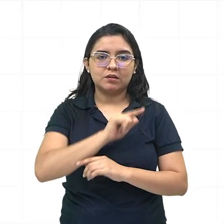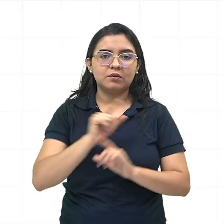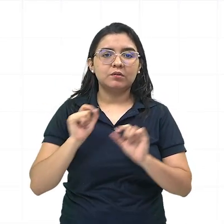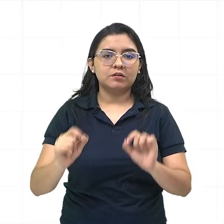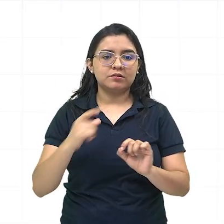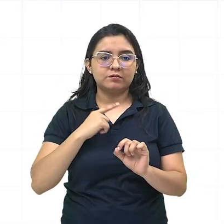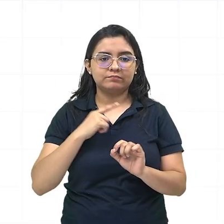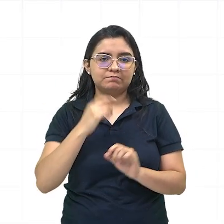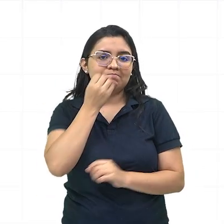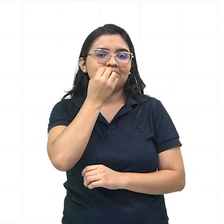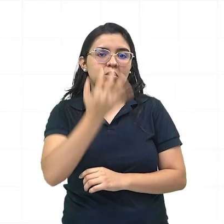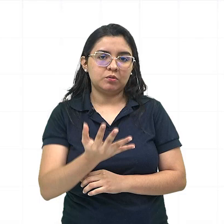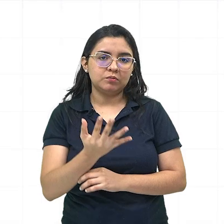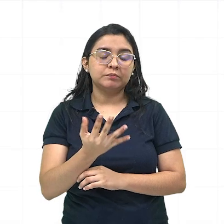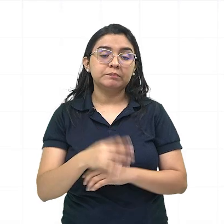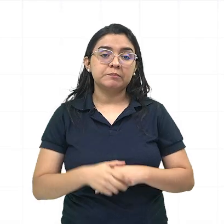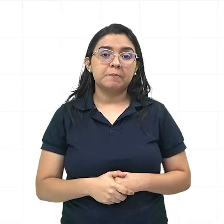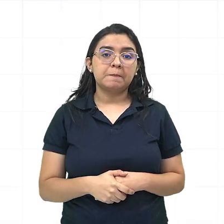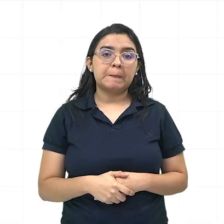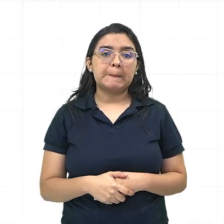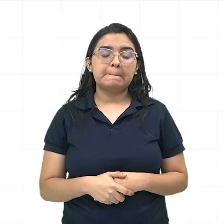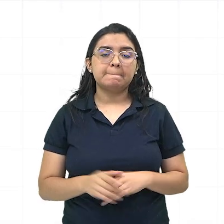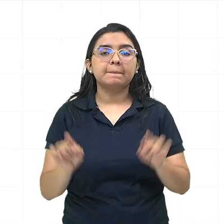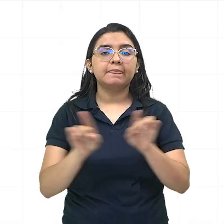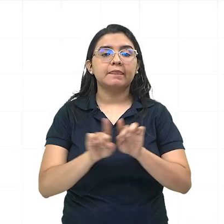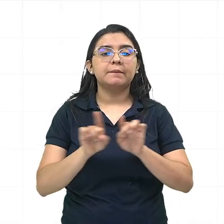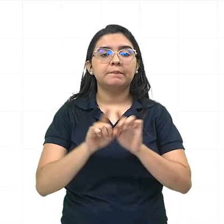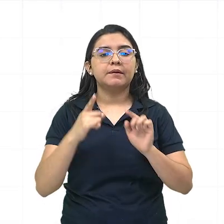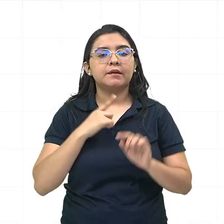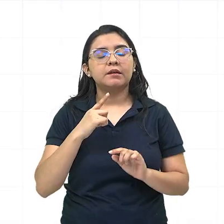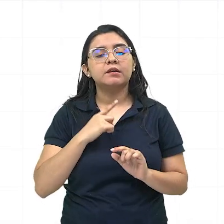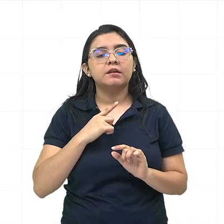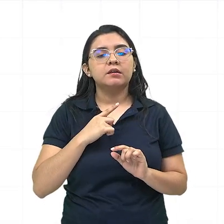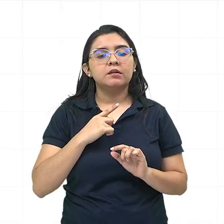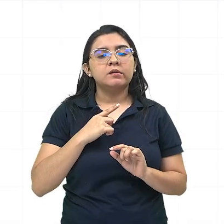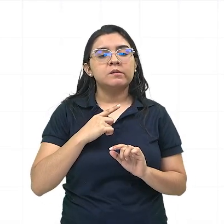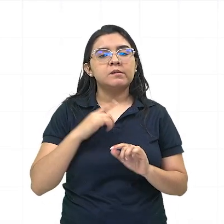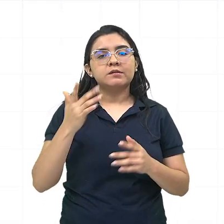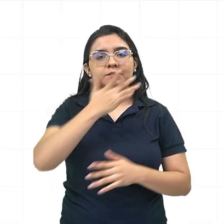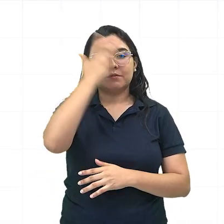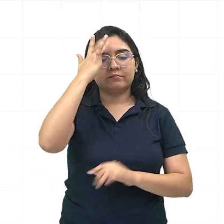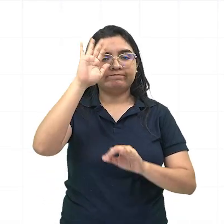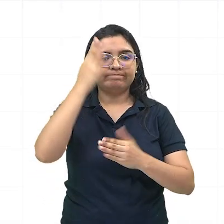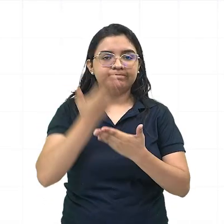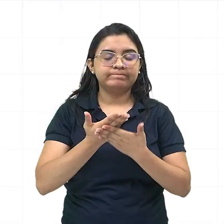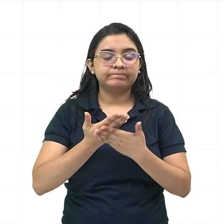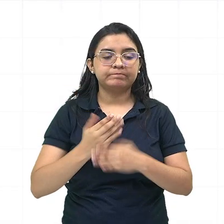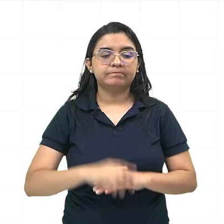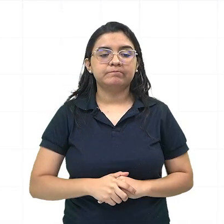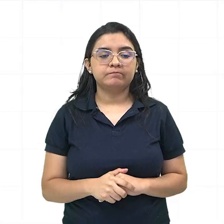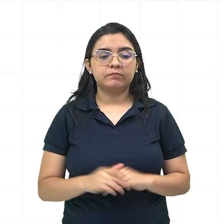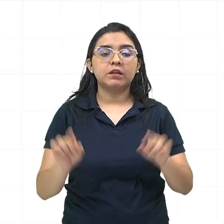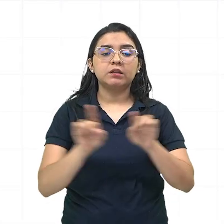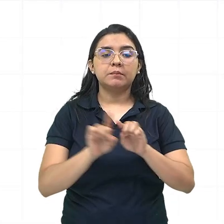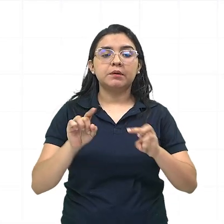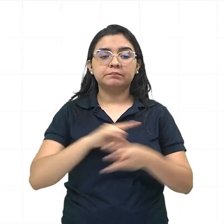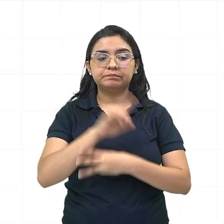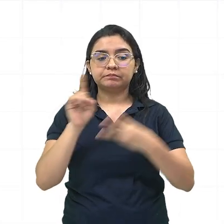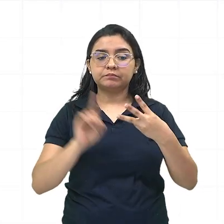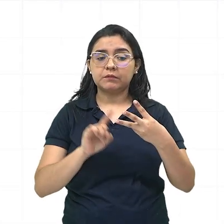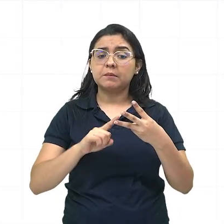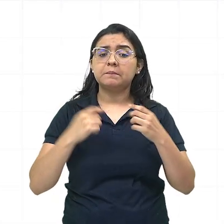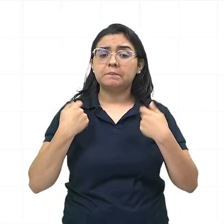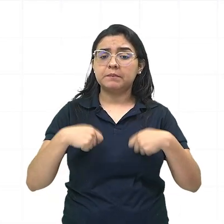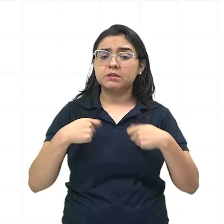ser autêntica, vai ter, de certa forma, uma validade diante de seus fiéis. Toda religião deve respeitar